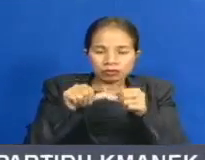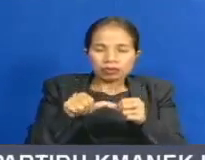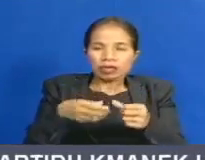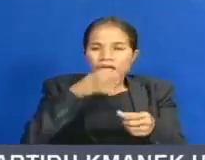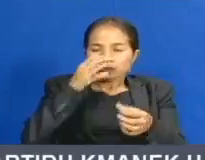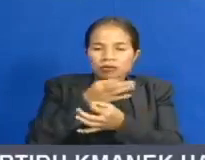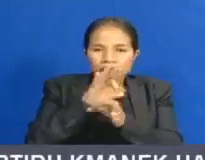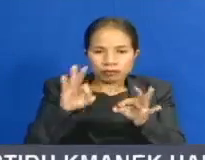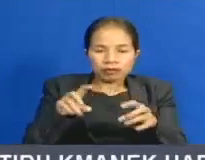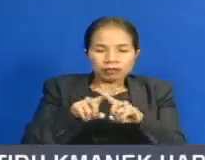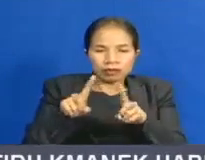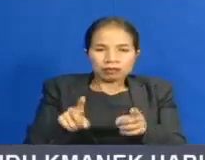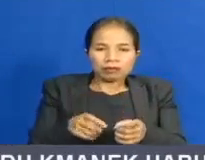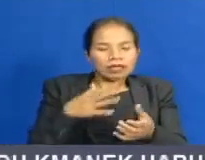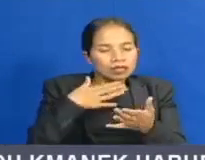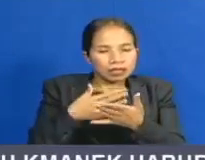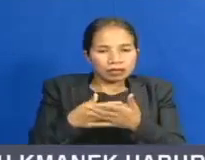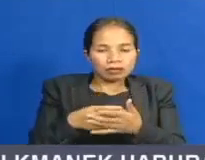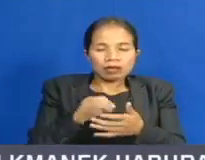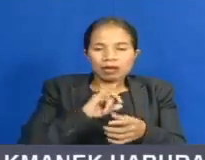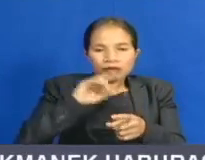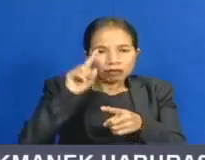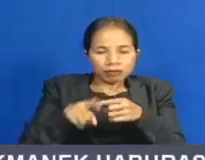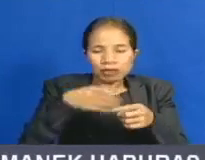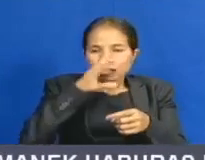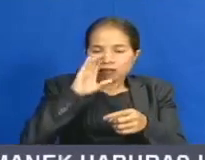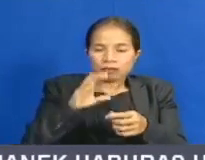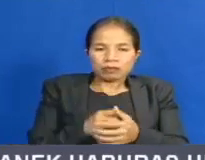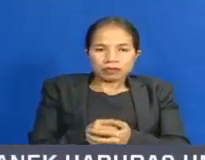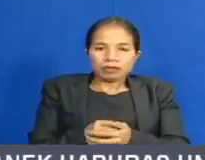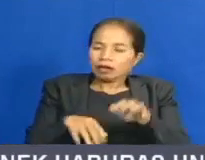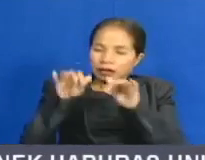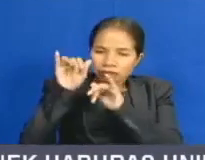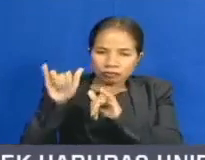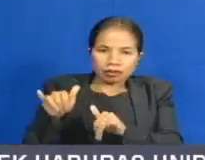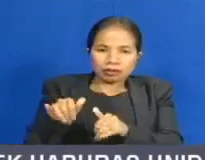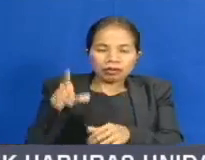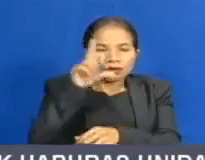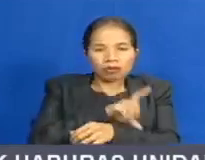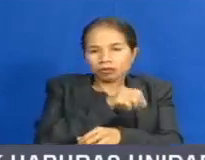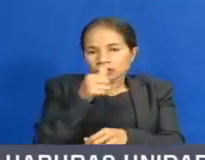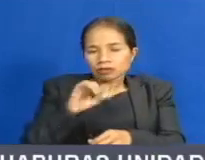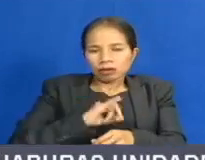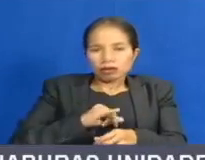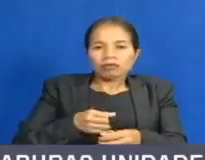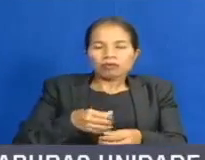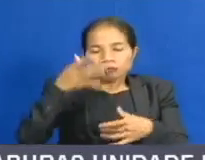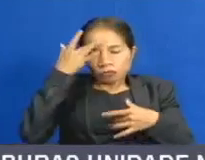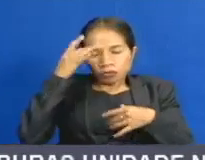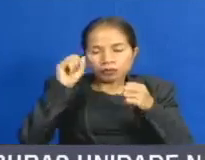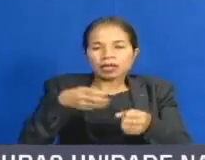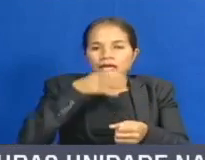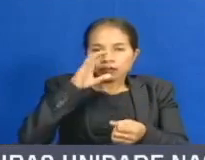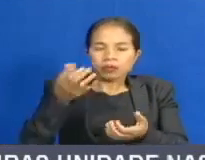nabe. Hamai hakandu dia hau labele hemo ai moro kene tuh hutu. Arai fali, orang seluk hamoras, terus aku beli hem kalau